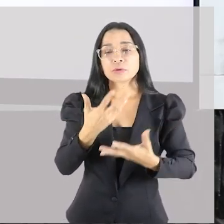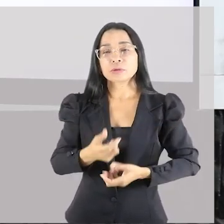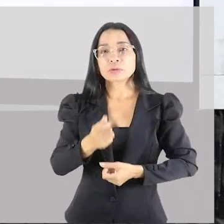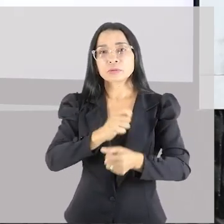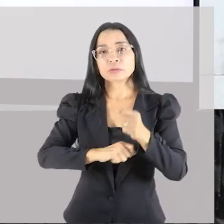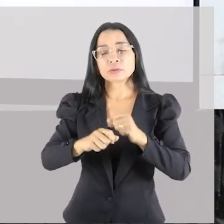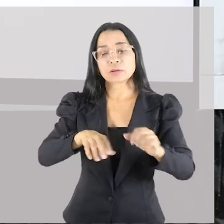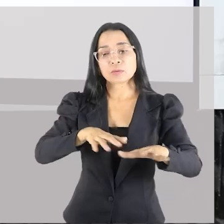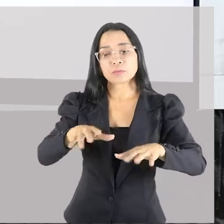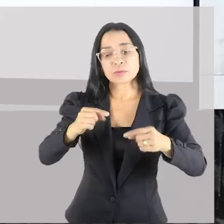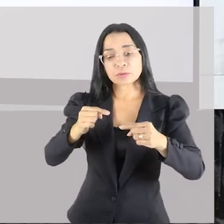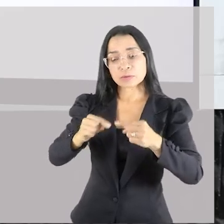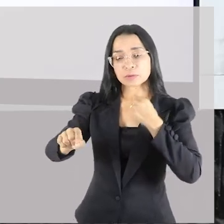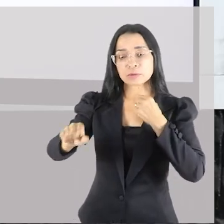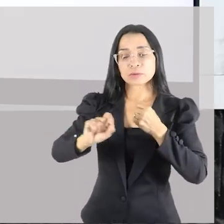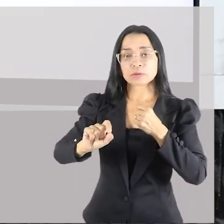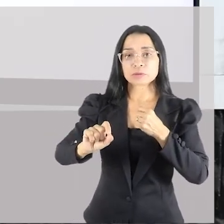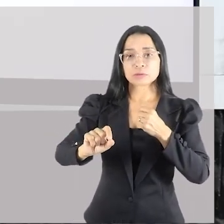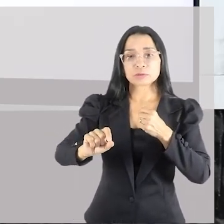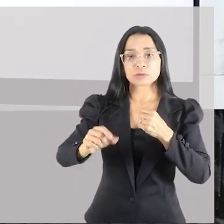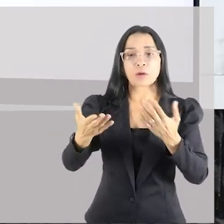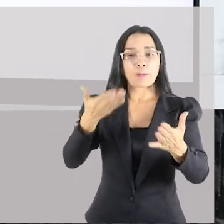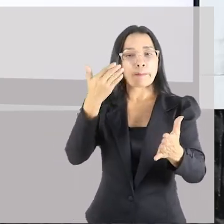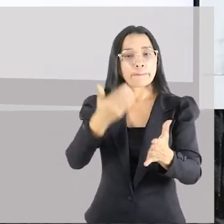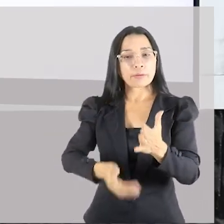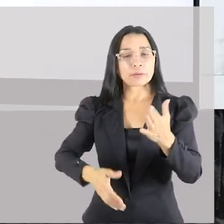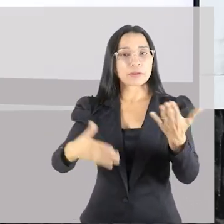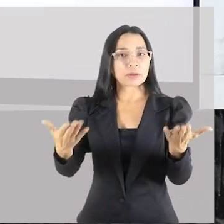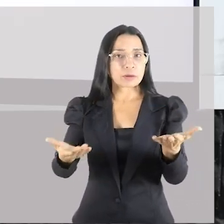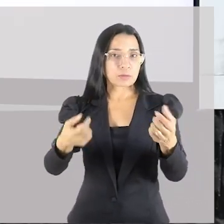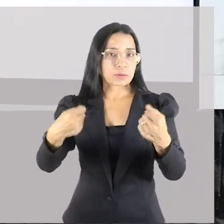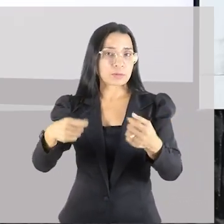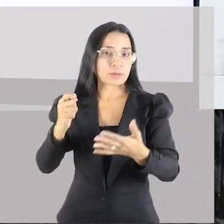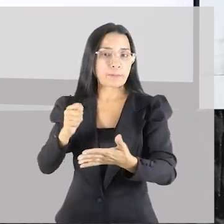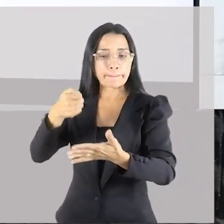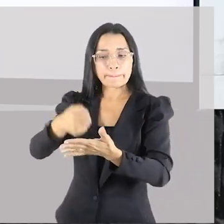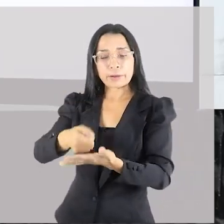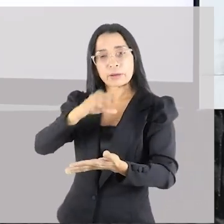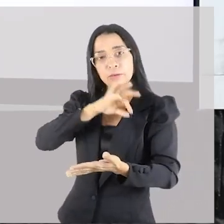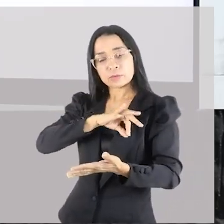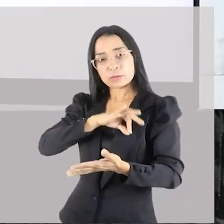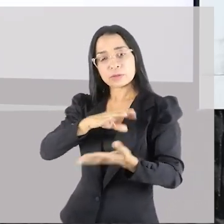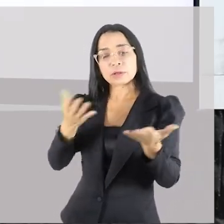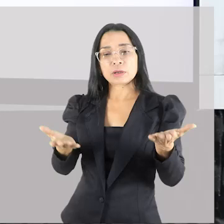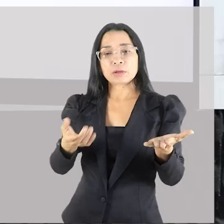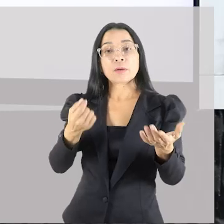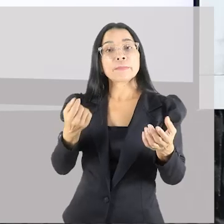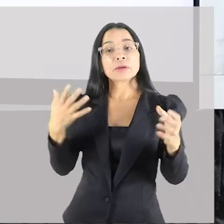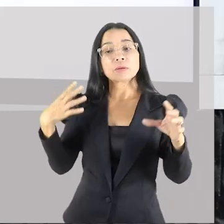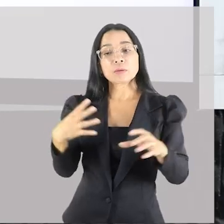isso? Eu vou perder, eu vou ter que pagar agora salário para eles, e isso, claro, vai me custar, eu vou perder a minha